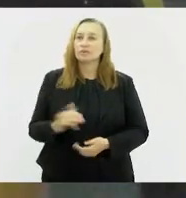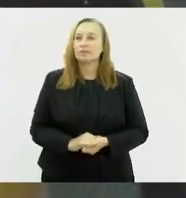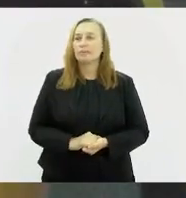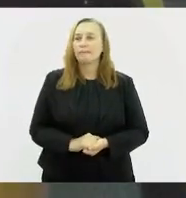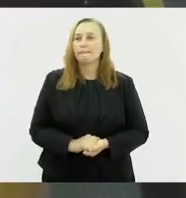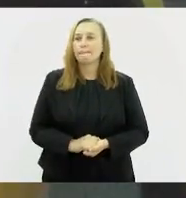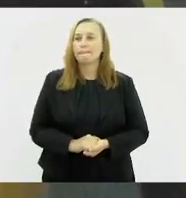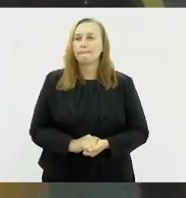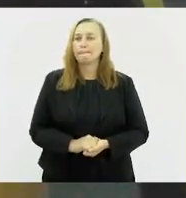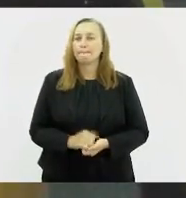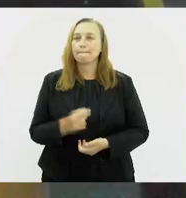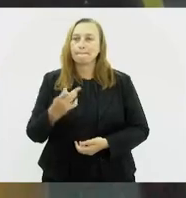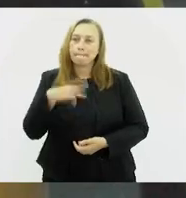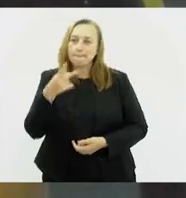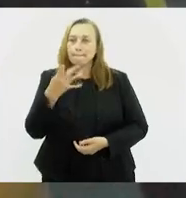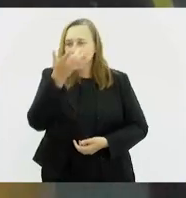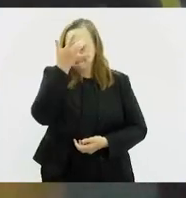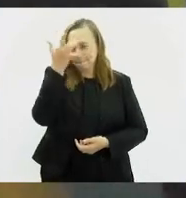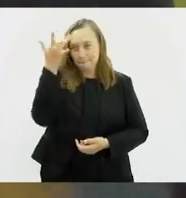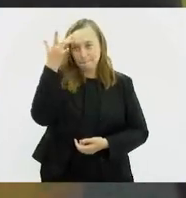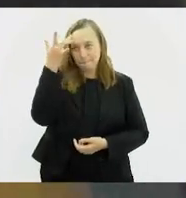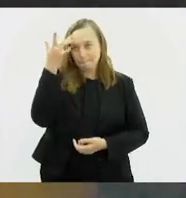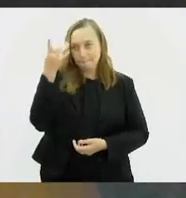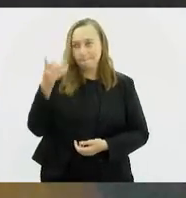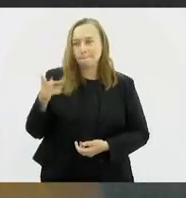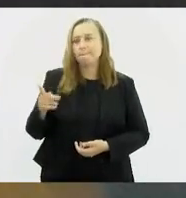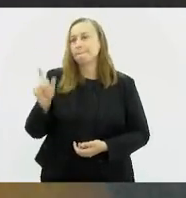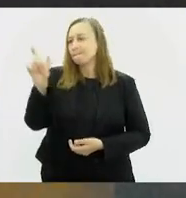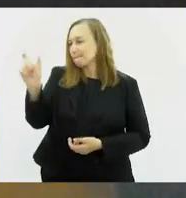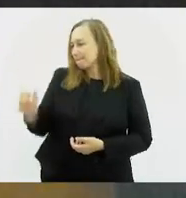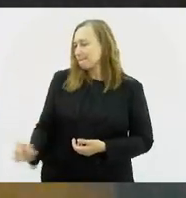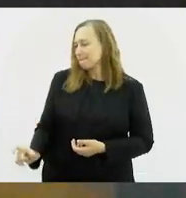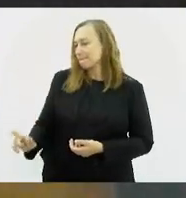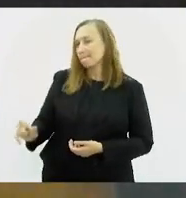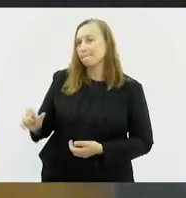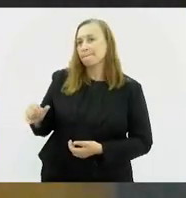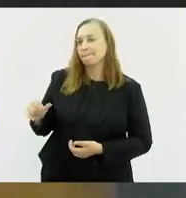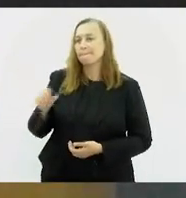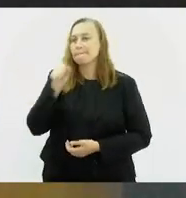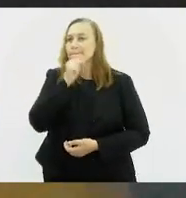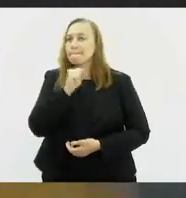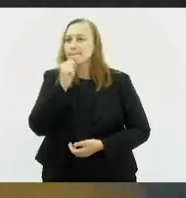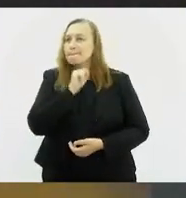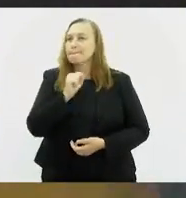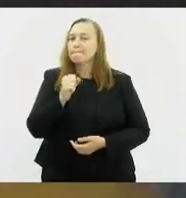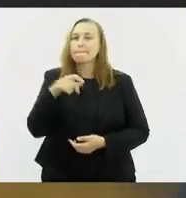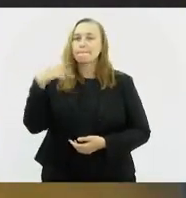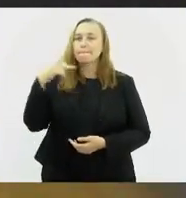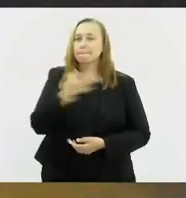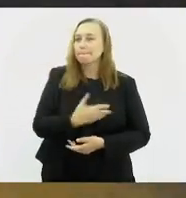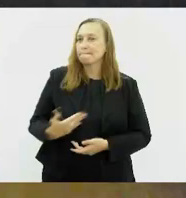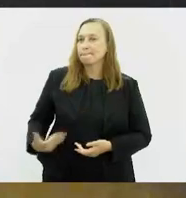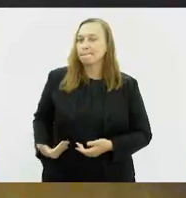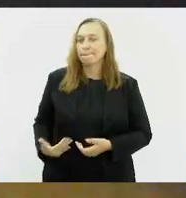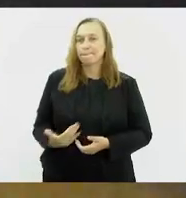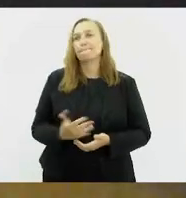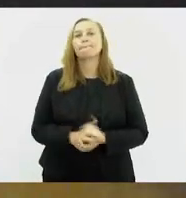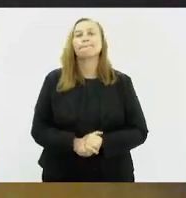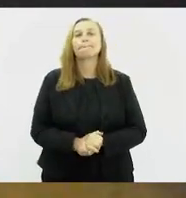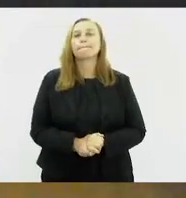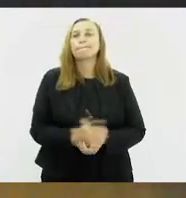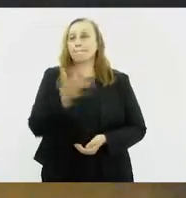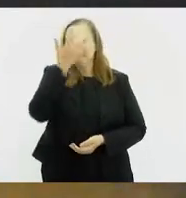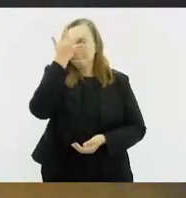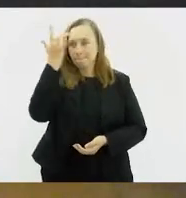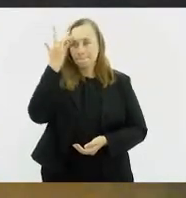A gente falar sobre saúde mental para a pessoa idosa requer um leque de políticas públicas, né? A saúde mental, como o Dr.